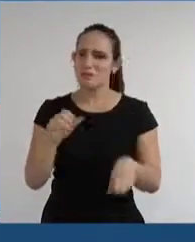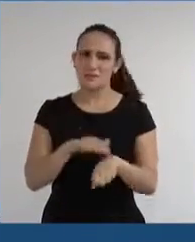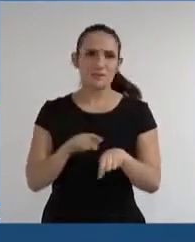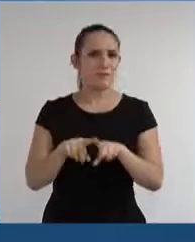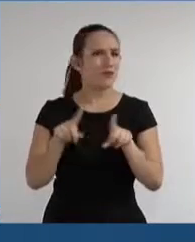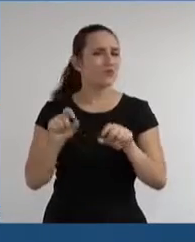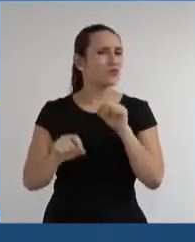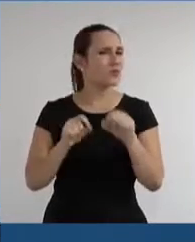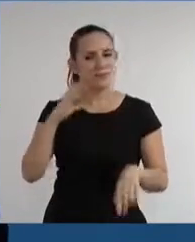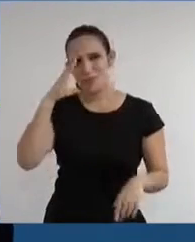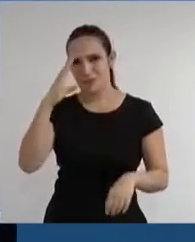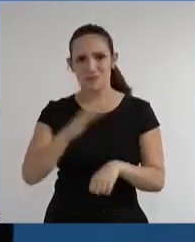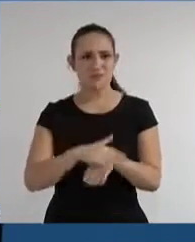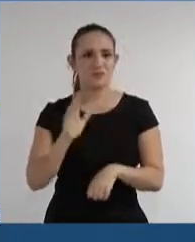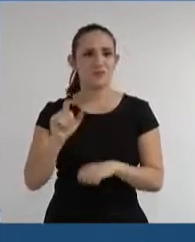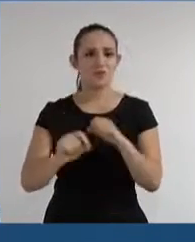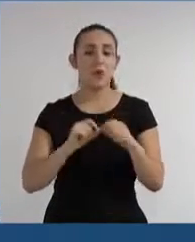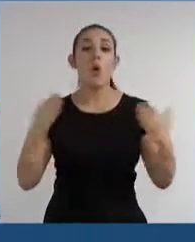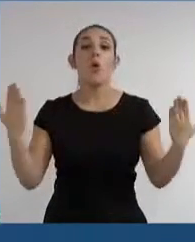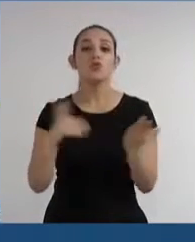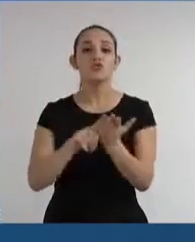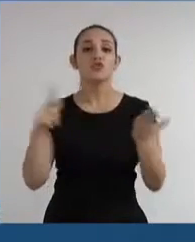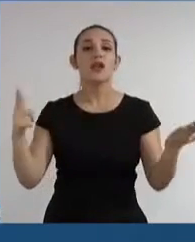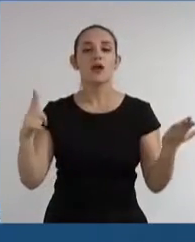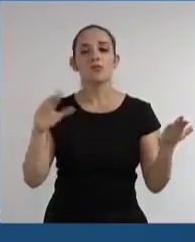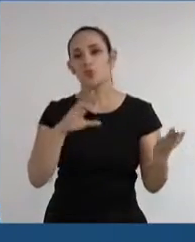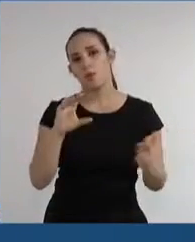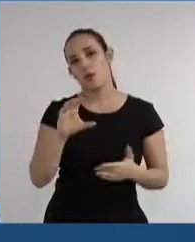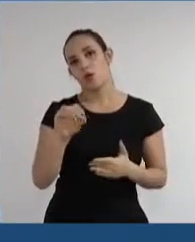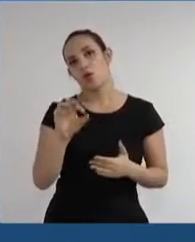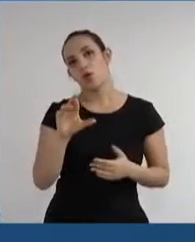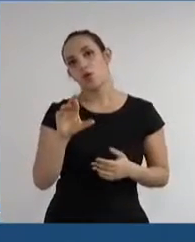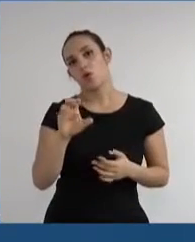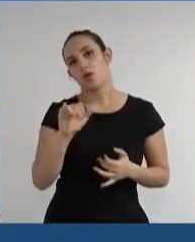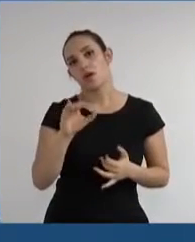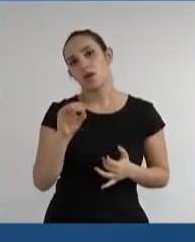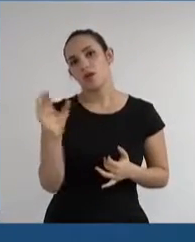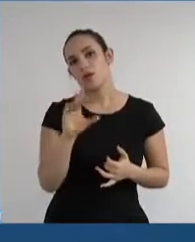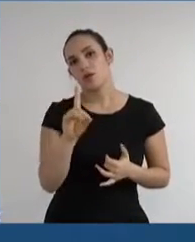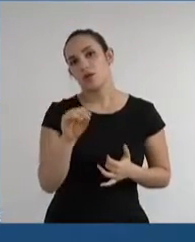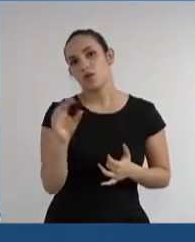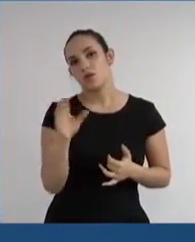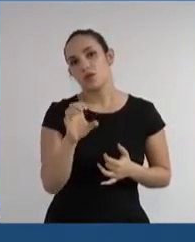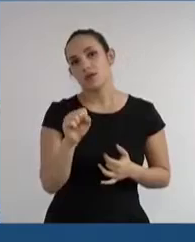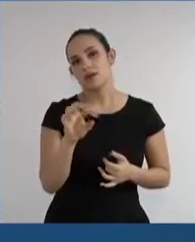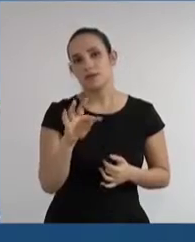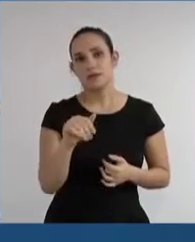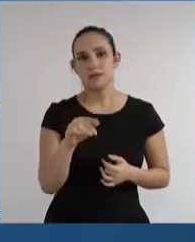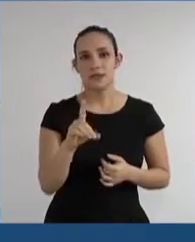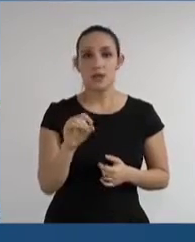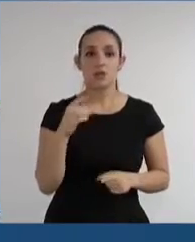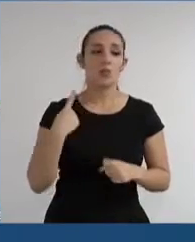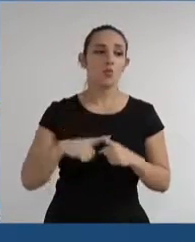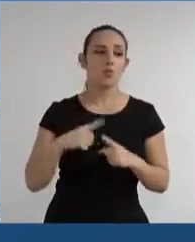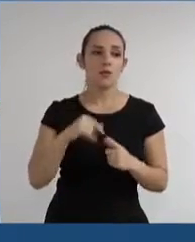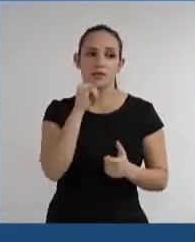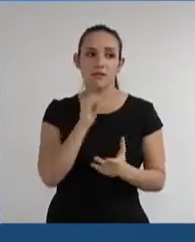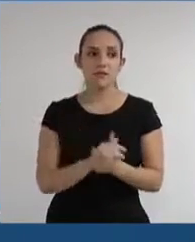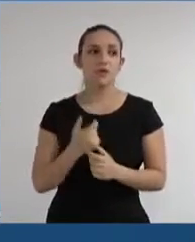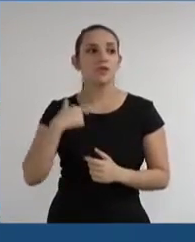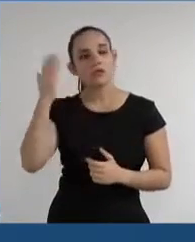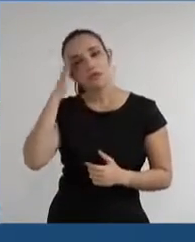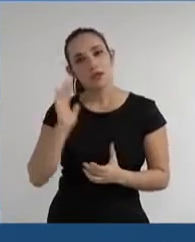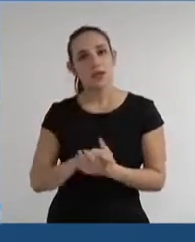mais pelo que apareceu hoje no Correio do Estado. Muito mais, porque eu tenho certeza que os vereadores não deixariam